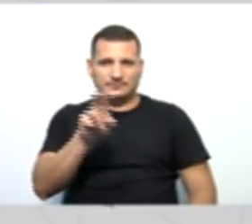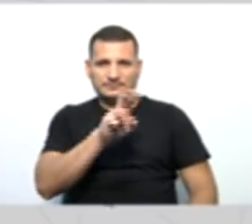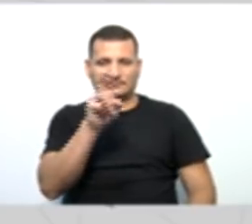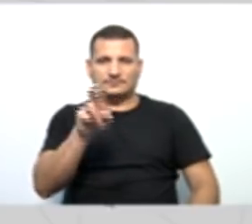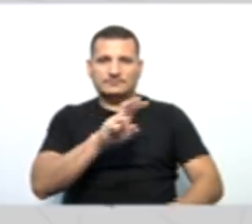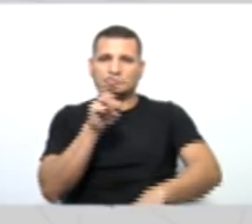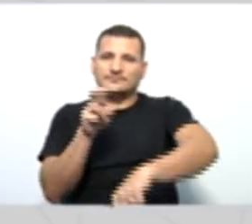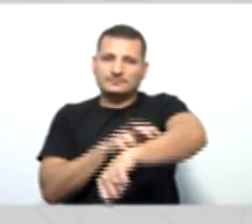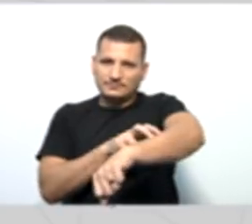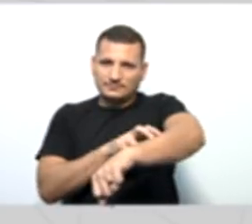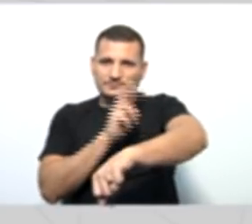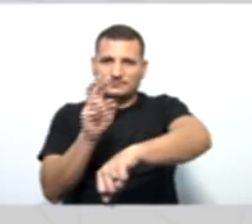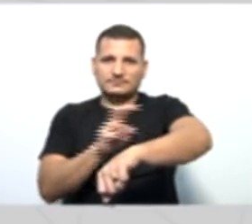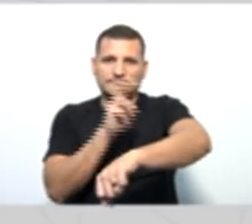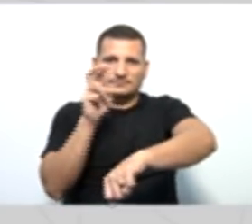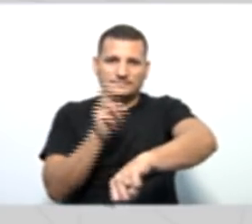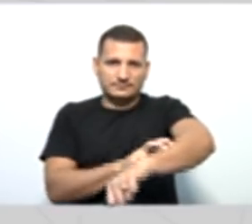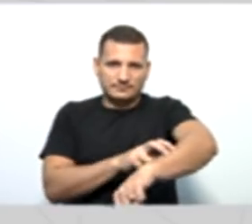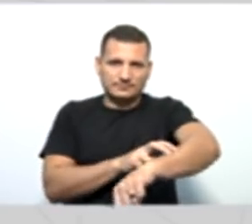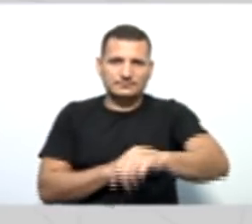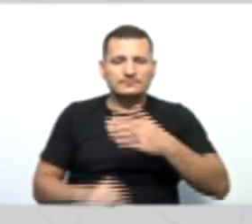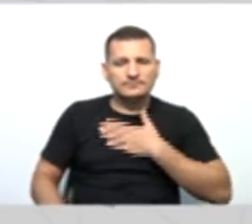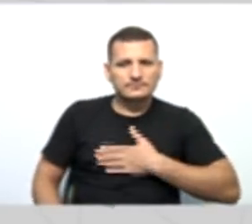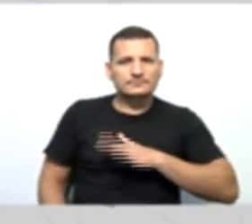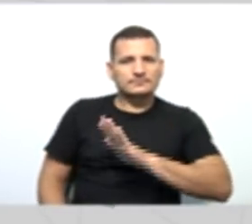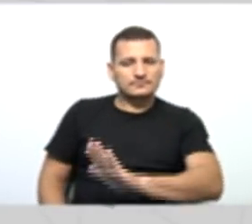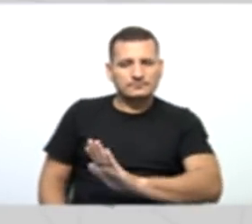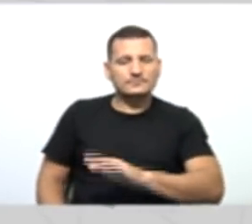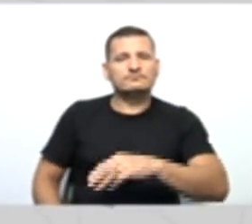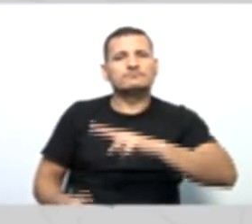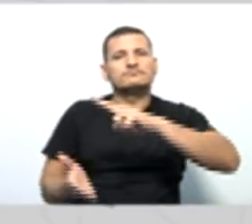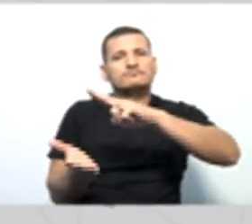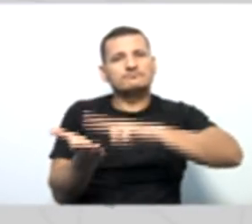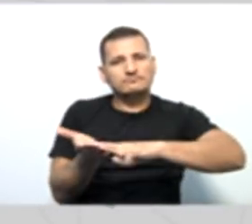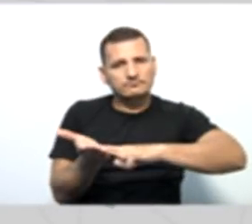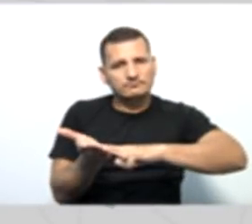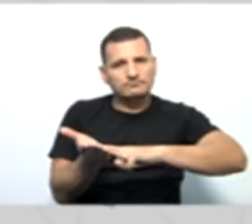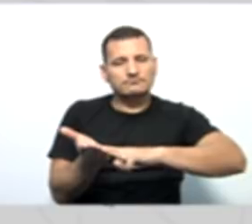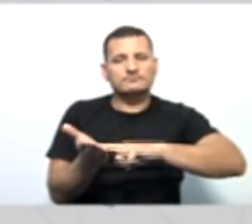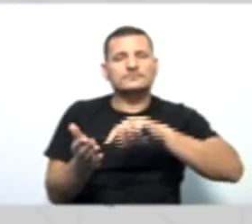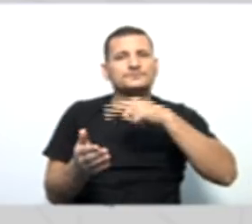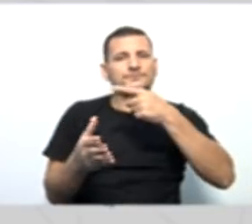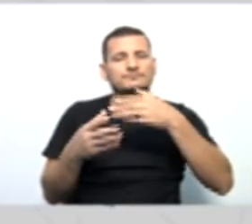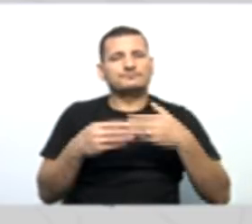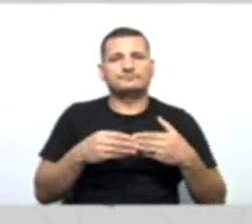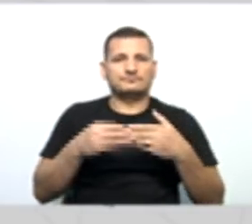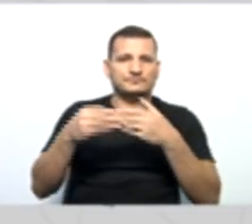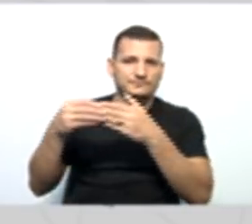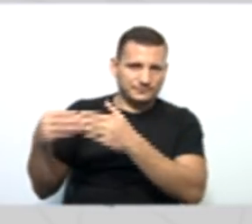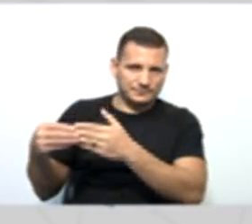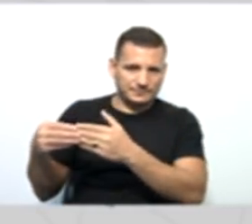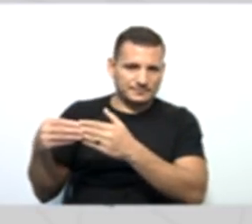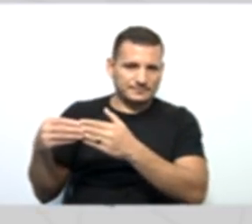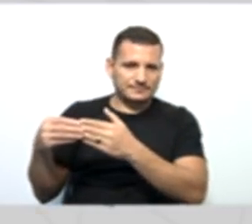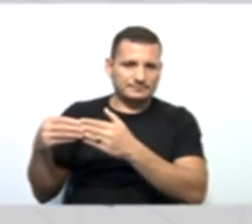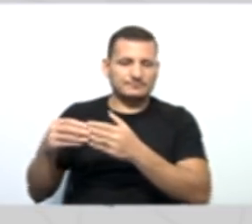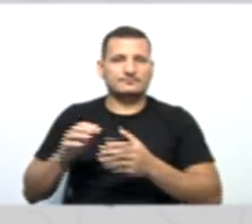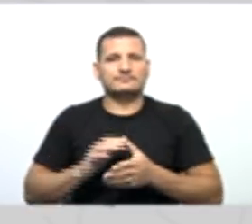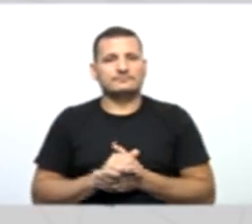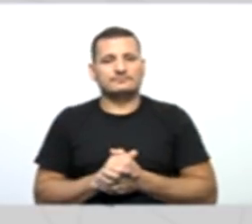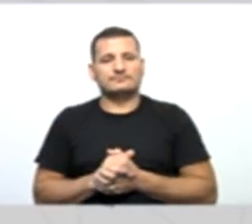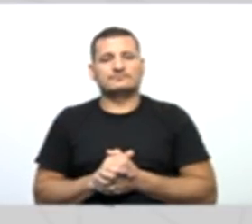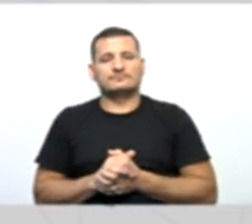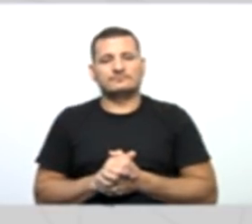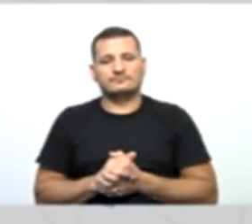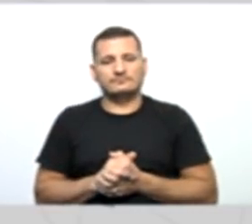Picada de cobra. Acalme a vítima, deite a vítima e aí tente levar ela, transportando ela, aplique compressas frias ou